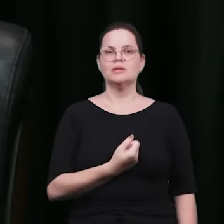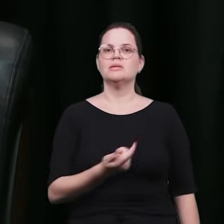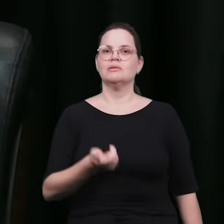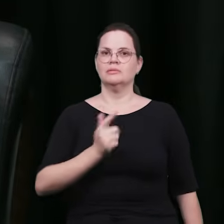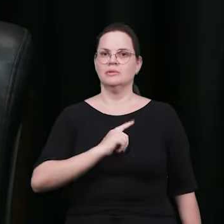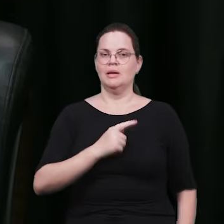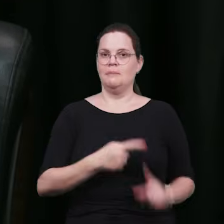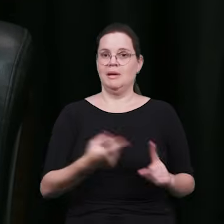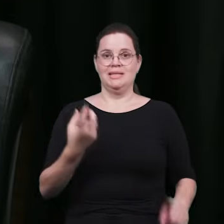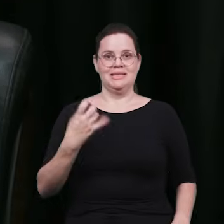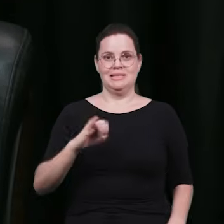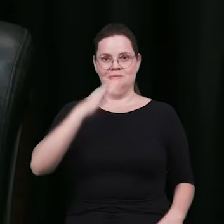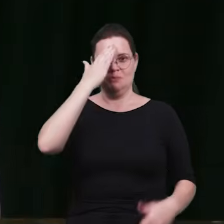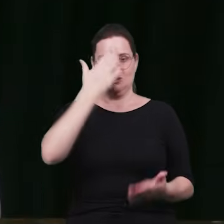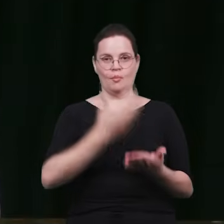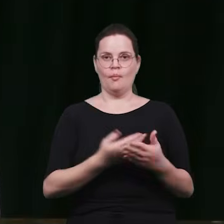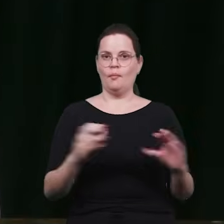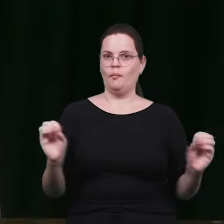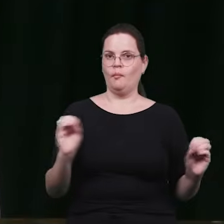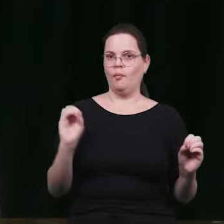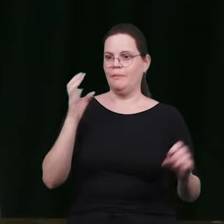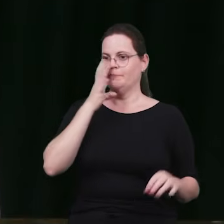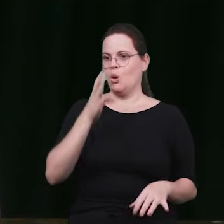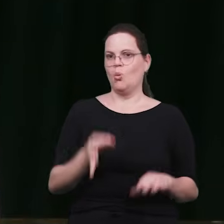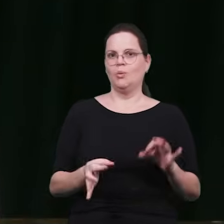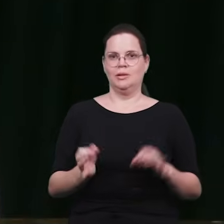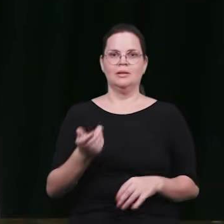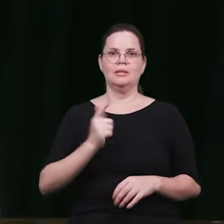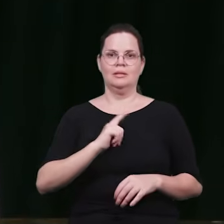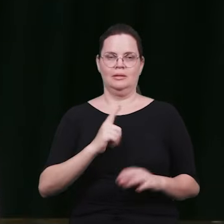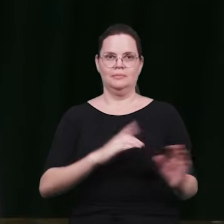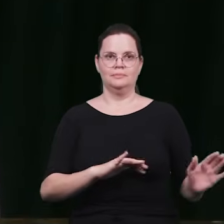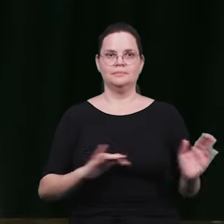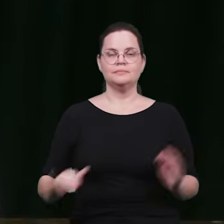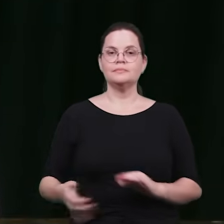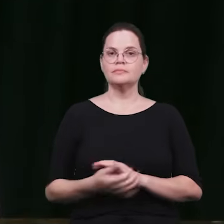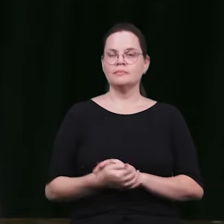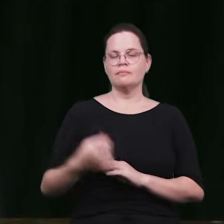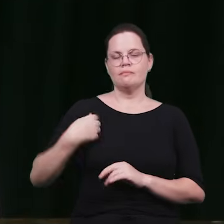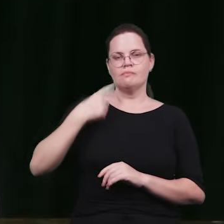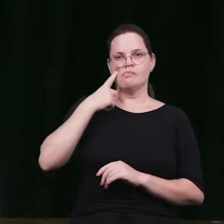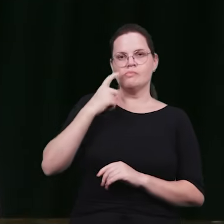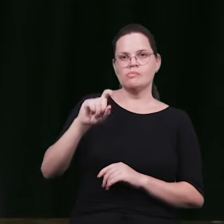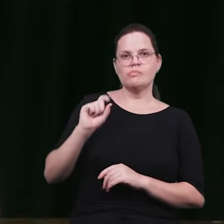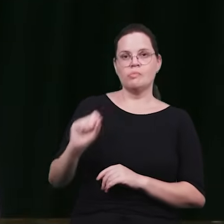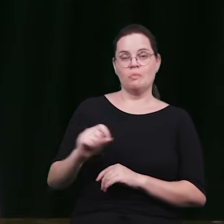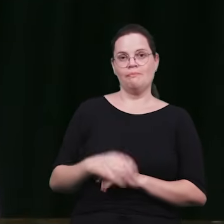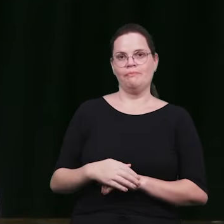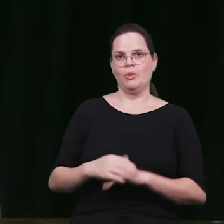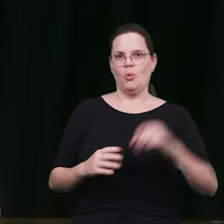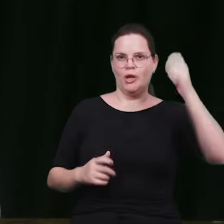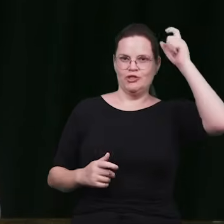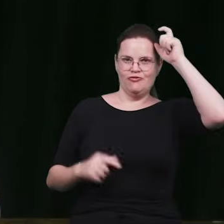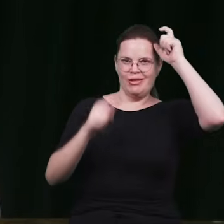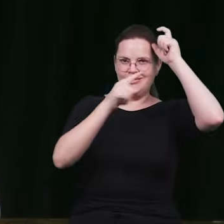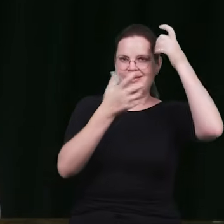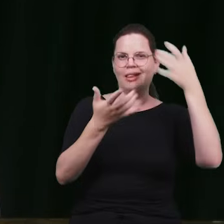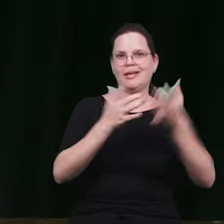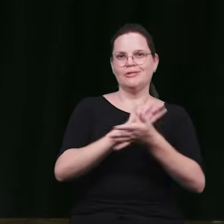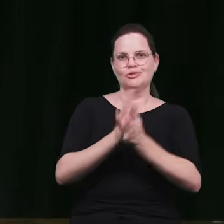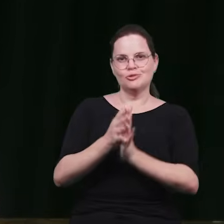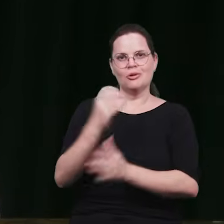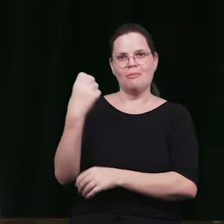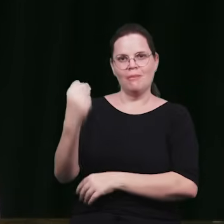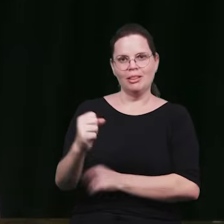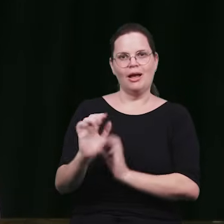está condenado. Agora, uma coisa interessante, a palavra fala que o adversário veio para matar, roubar, destruir. Sim, Da